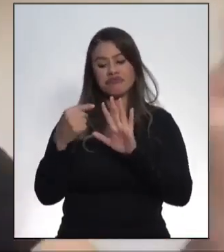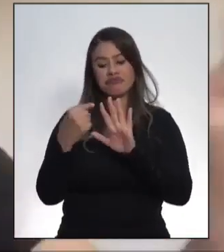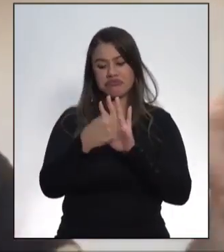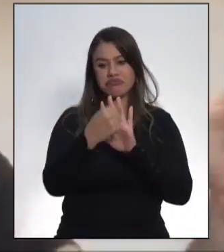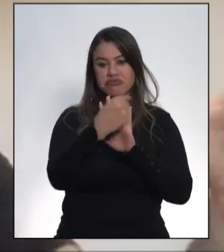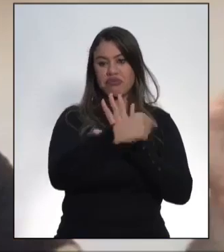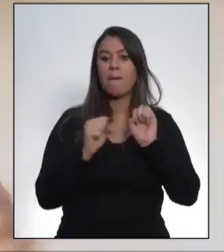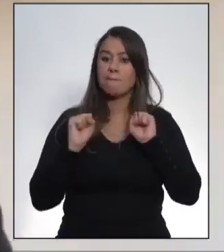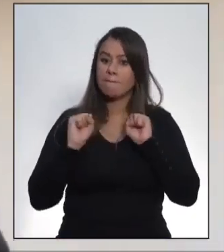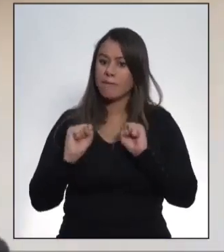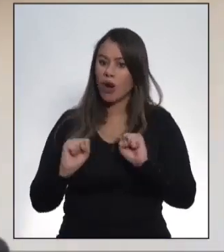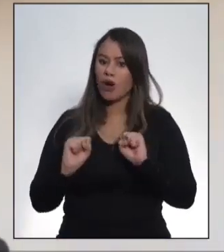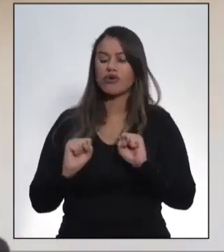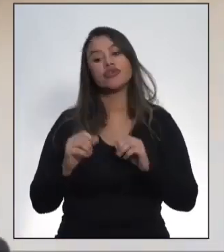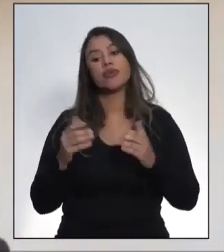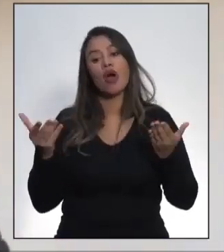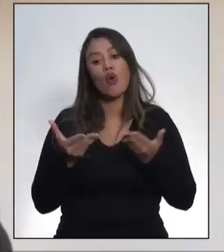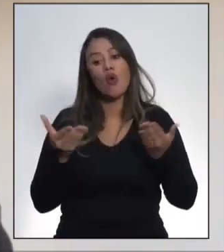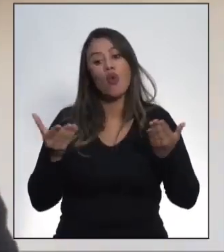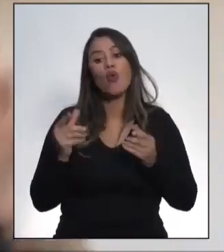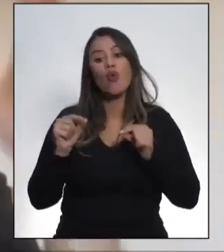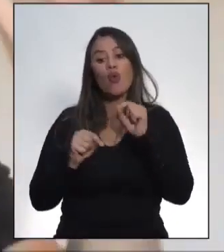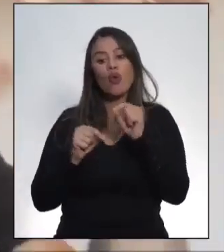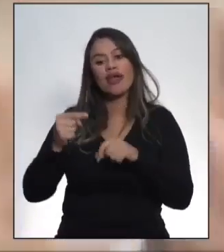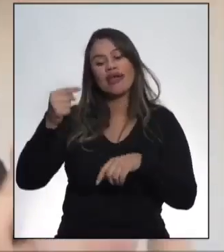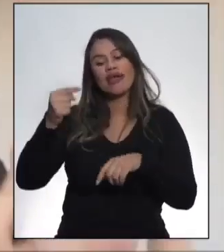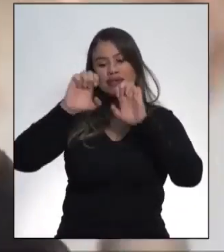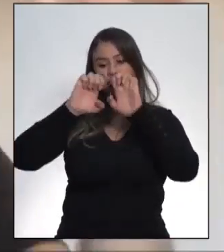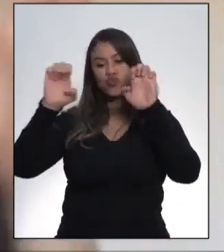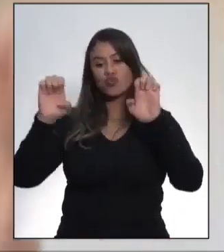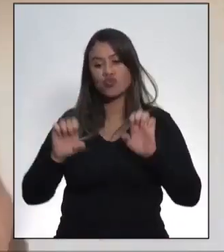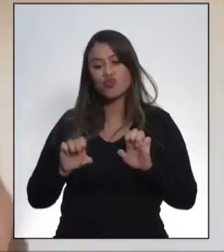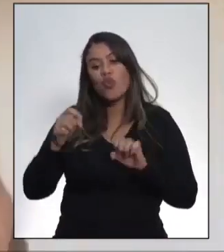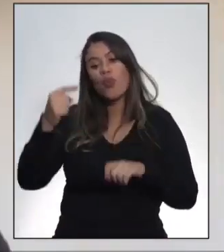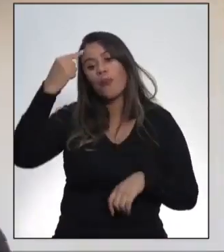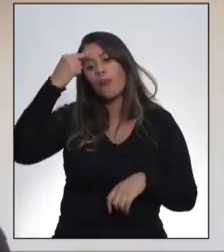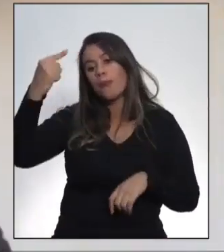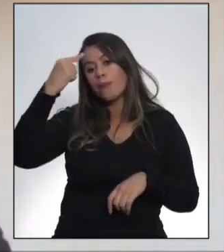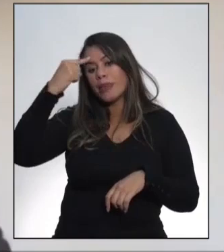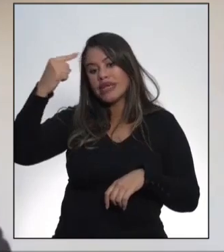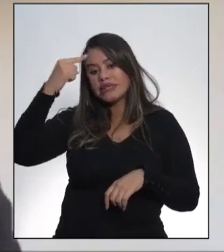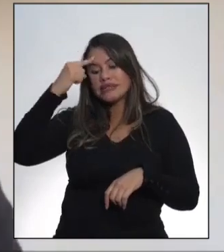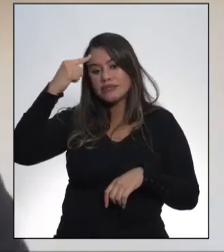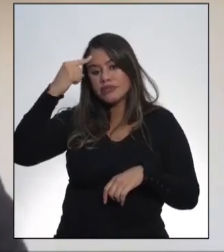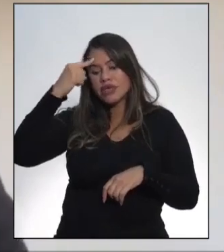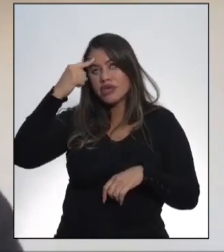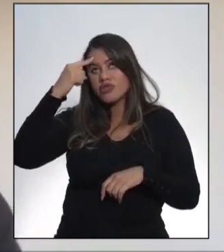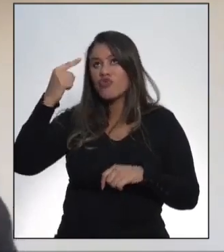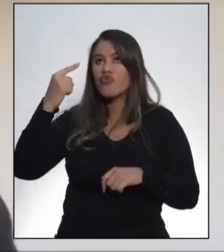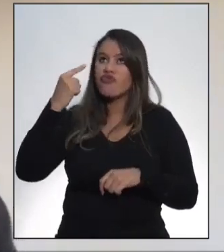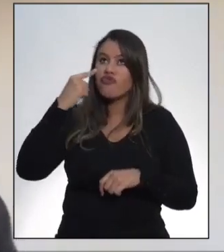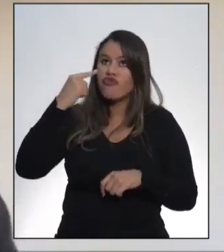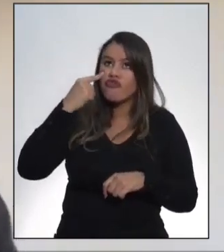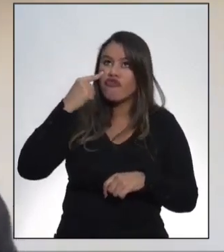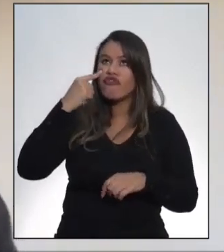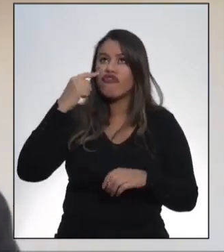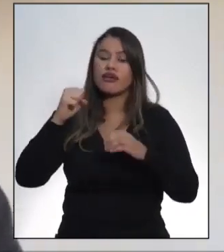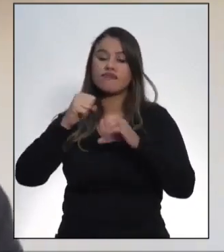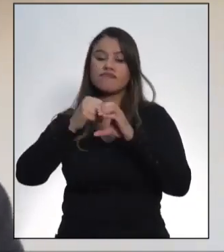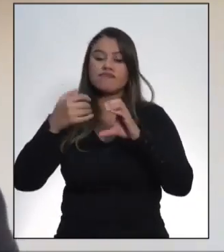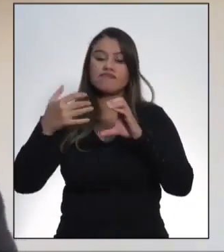toda a estrutura de pensamento, todos os grandes temas e grandes características do